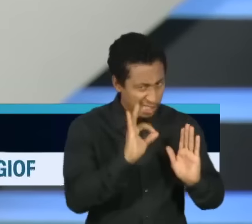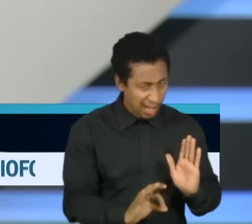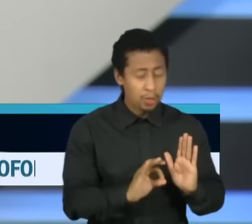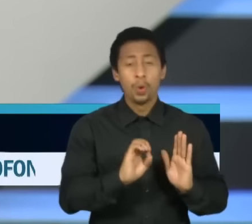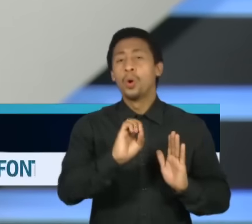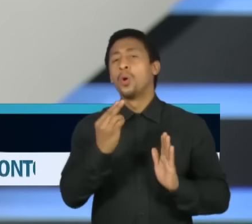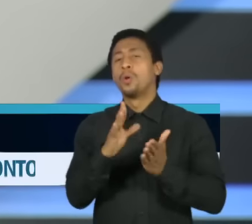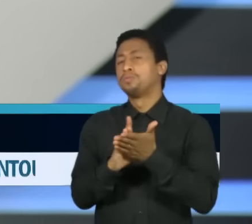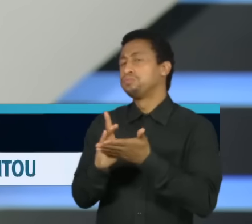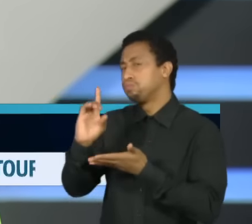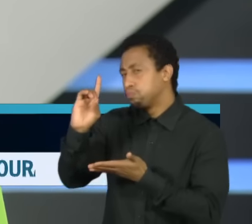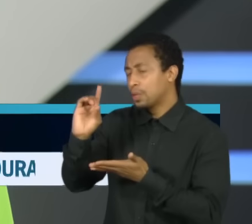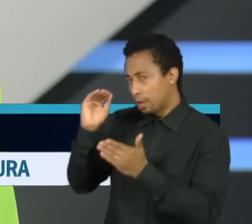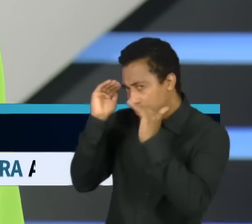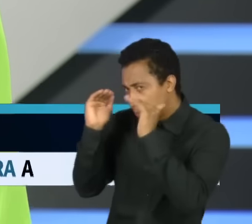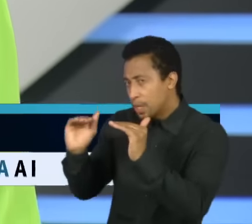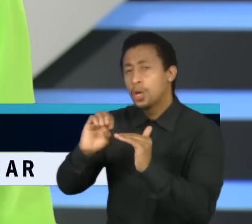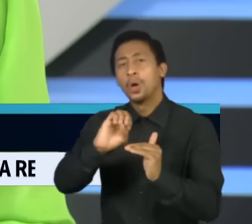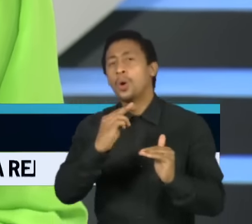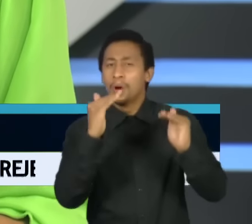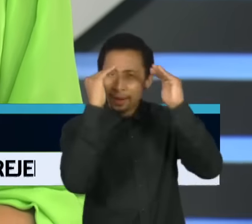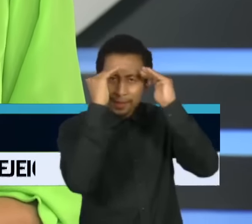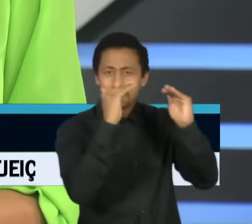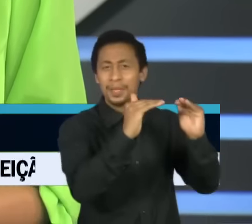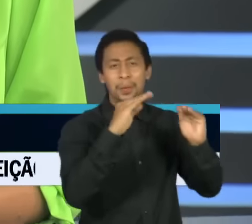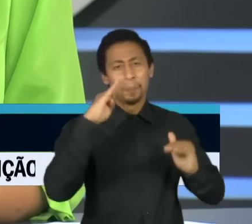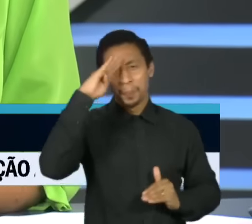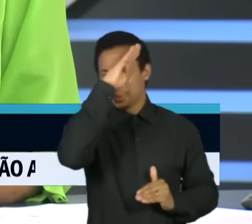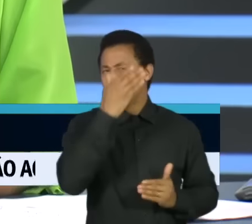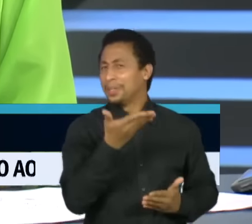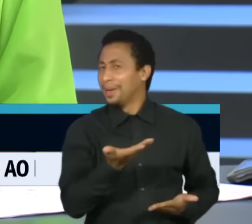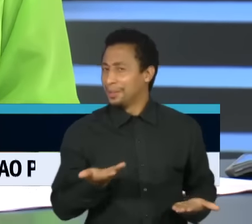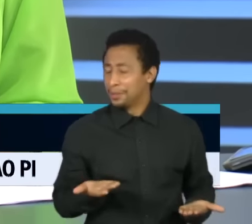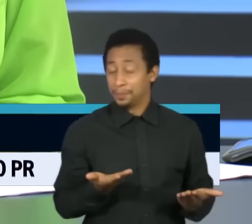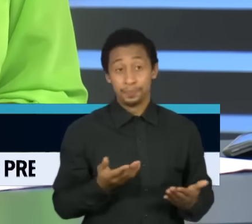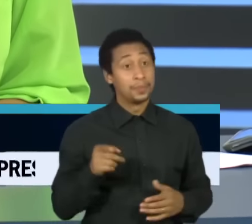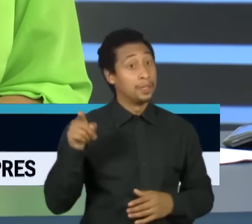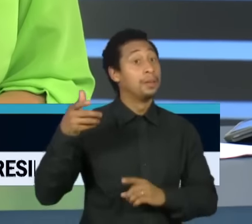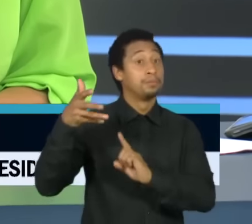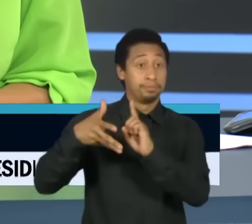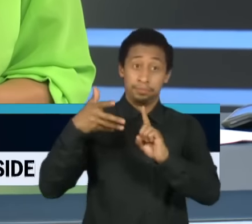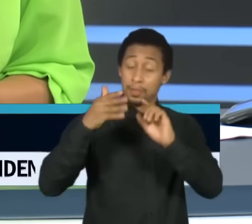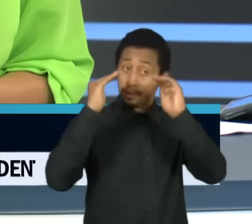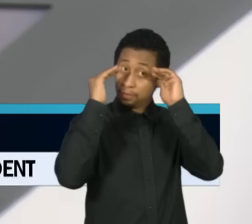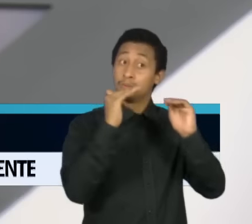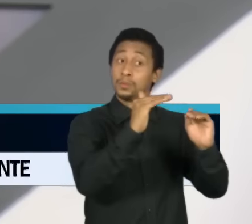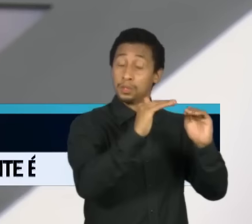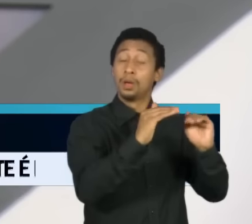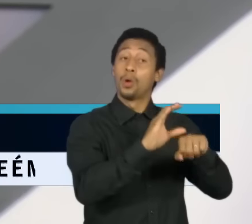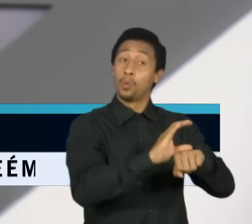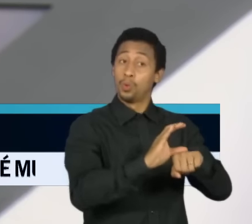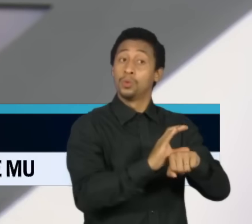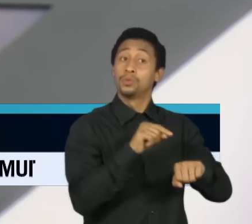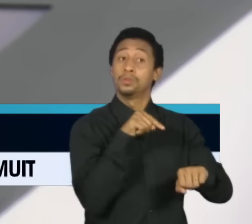seguir o bolsonarismo. Ana, ele diz que vai seguir a Constituição, né? E